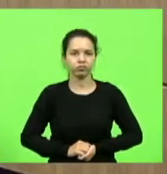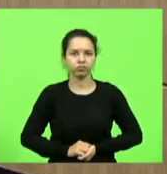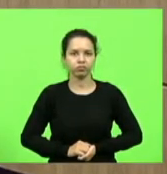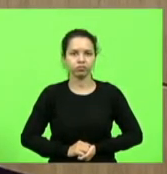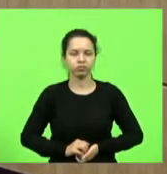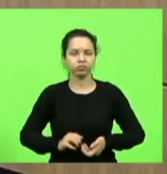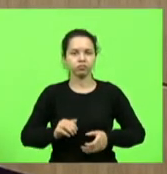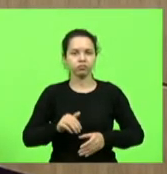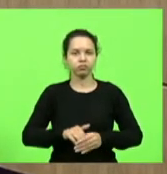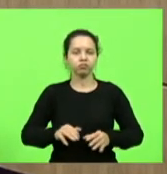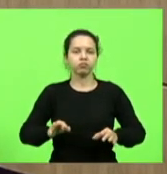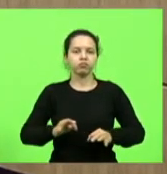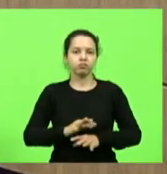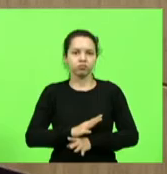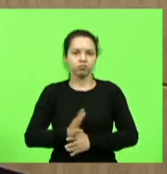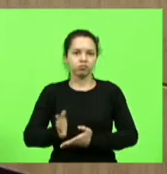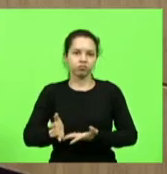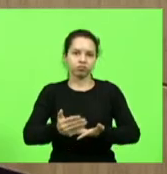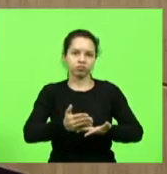Encerrada a votação, qual é o resultado?